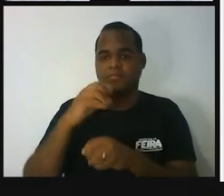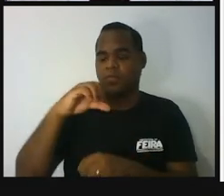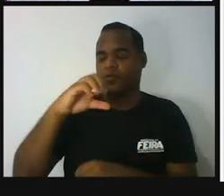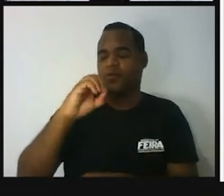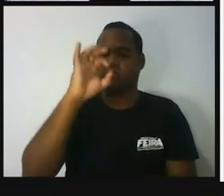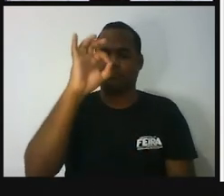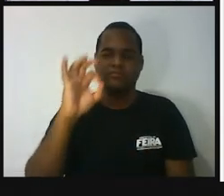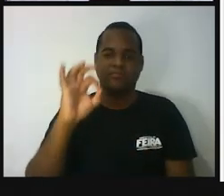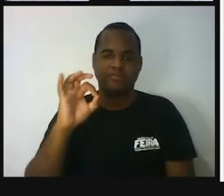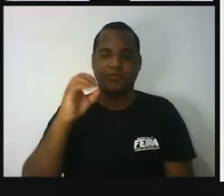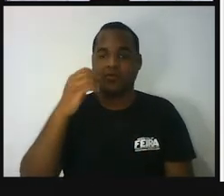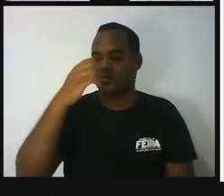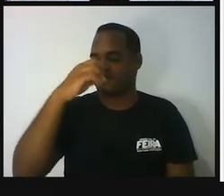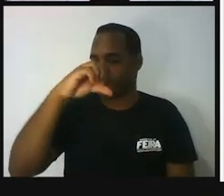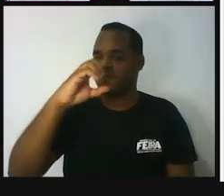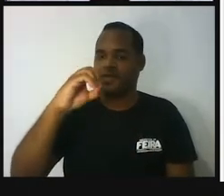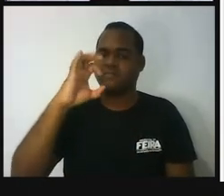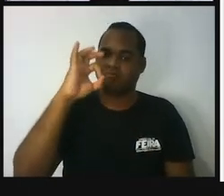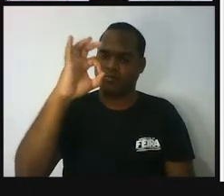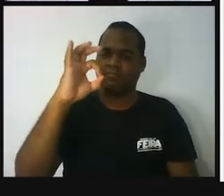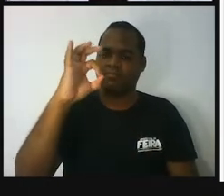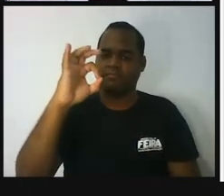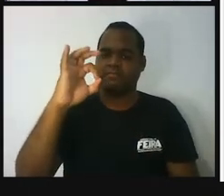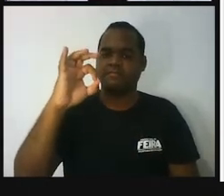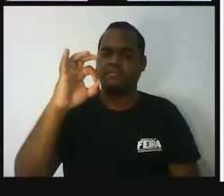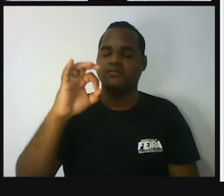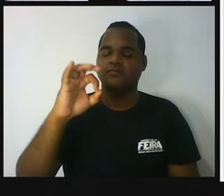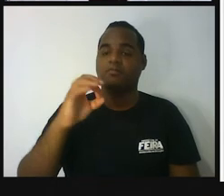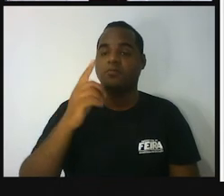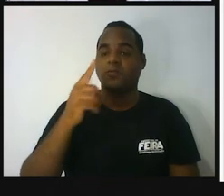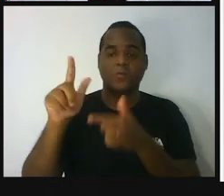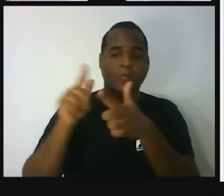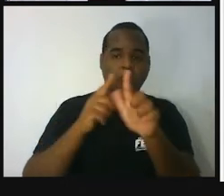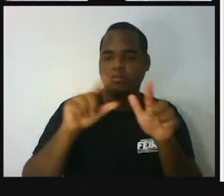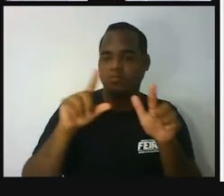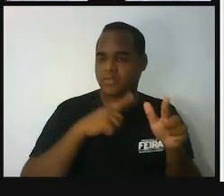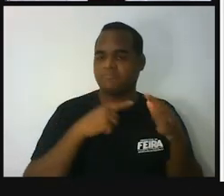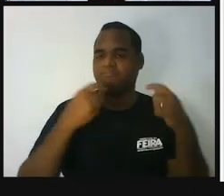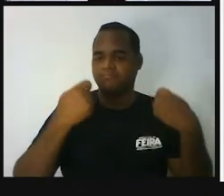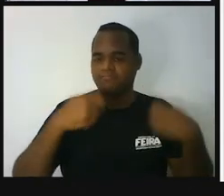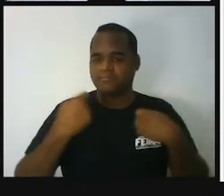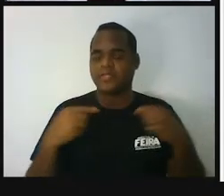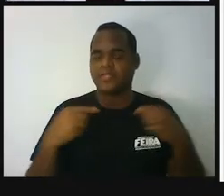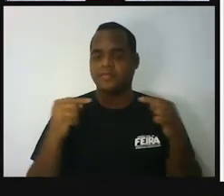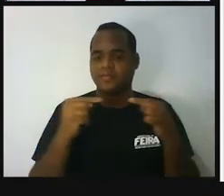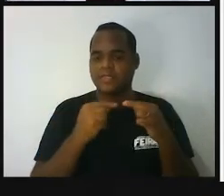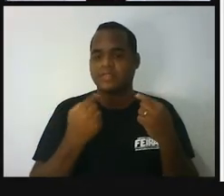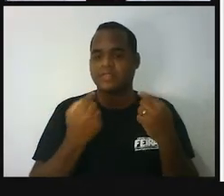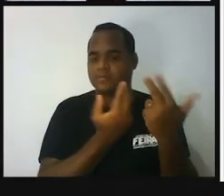graus. Para ser regular, então, todos os outros ângulos terão que ser